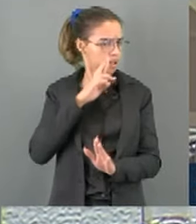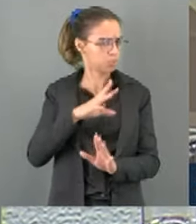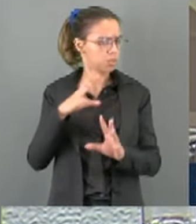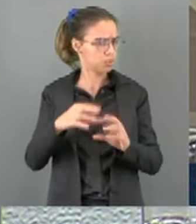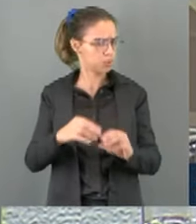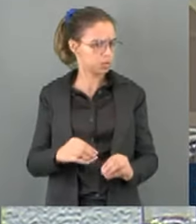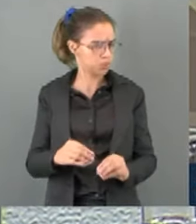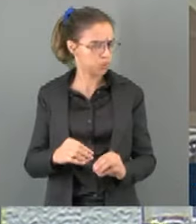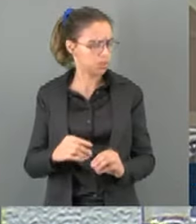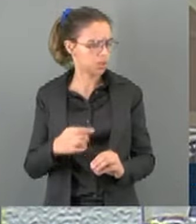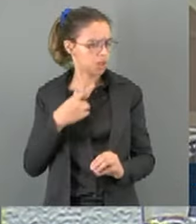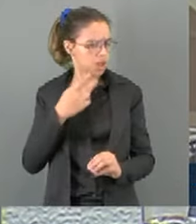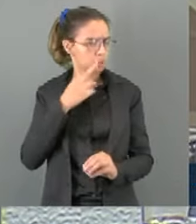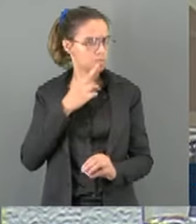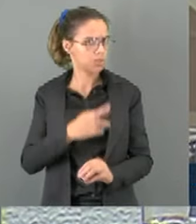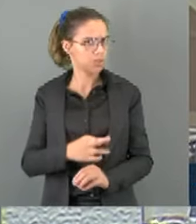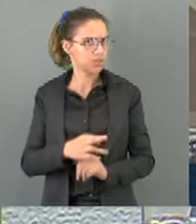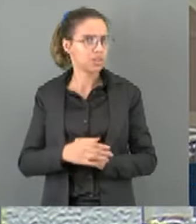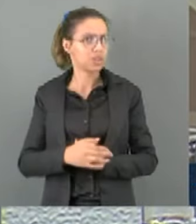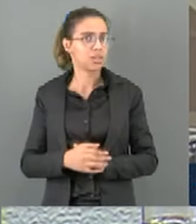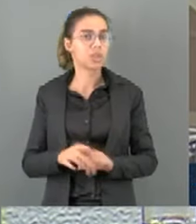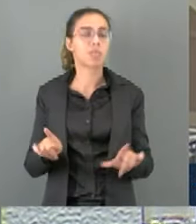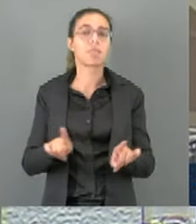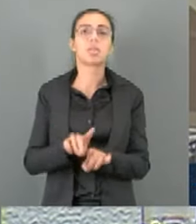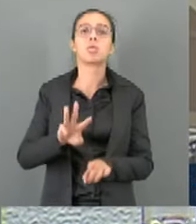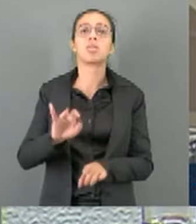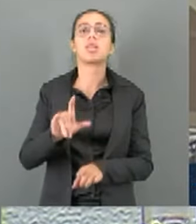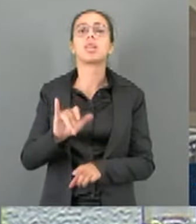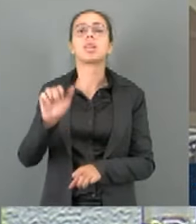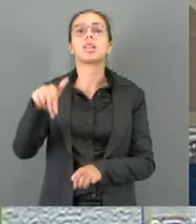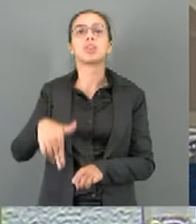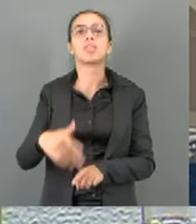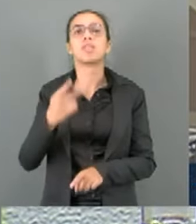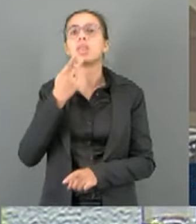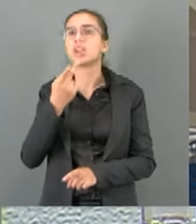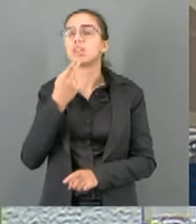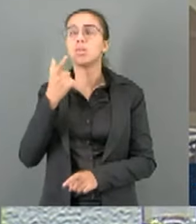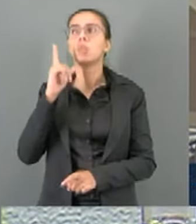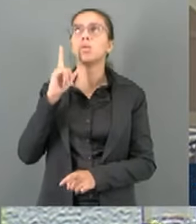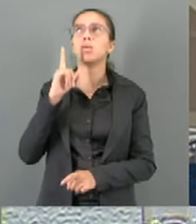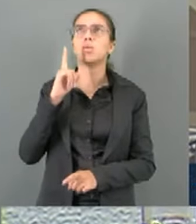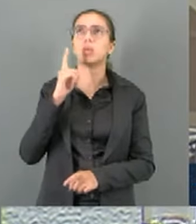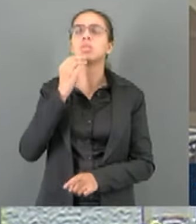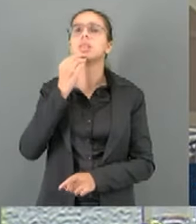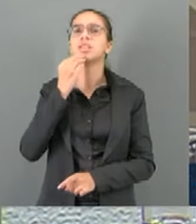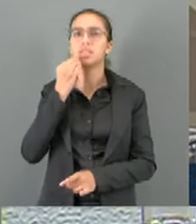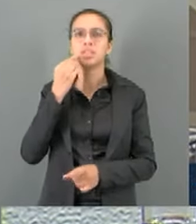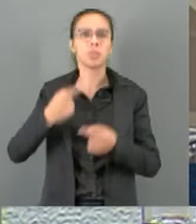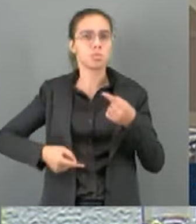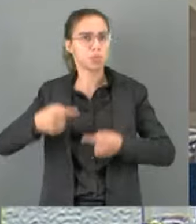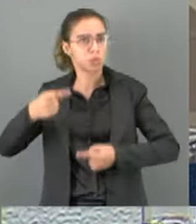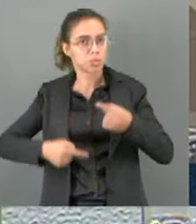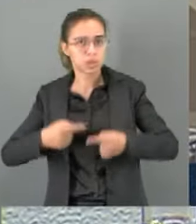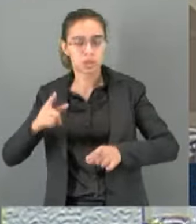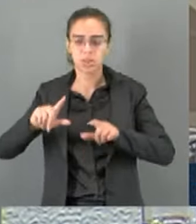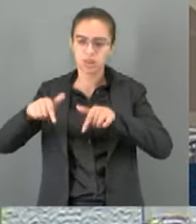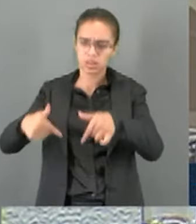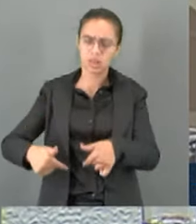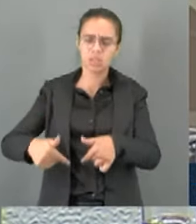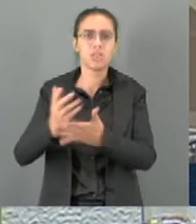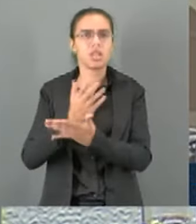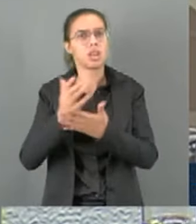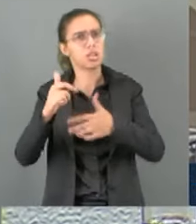Com relação à menção do senhor William ontem, que mencionou de forma políticos, dirigentes, artistas, personalidades